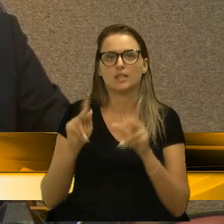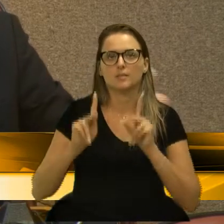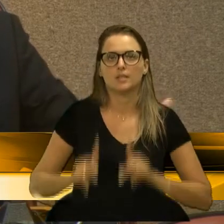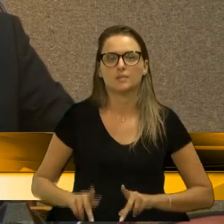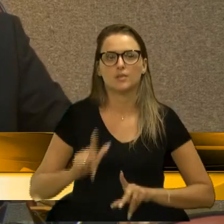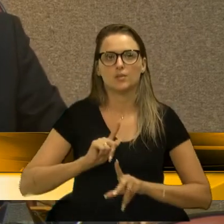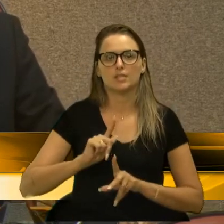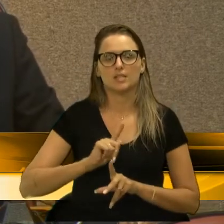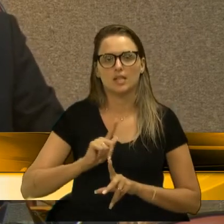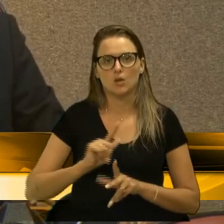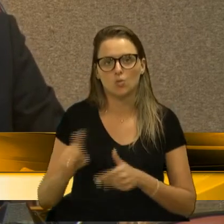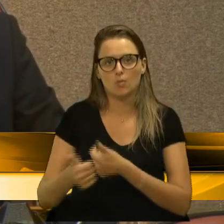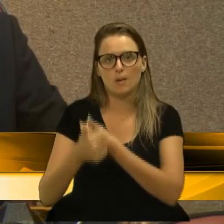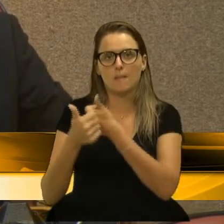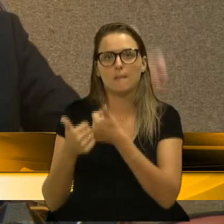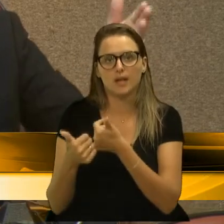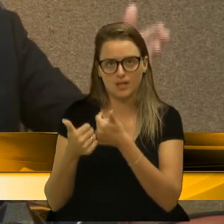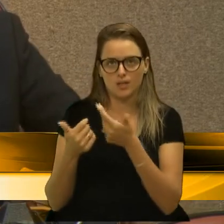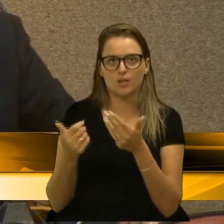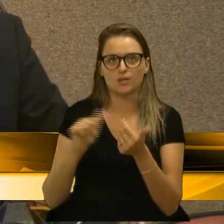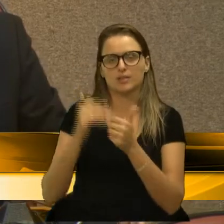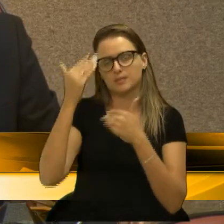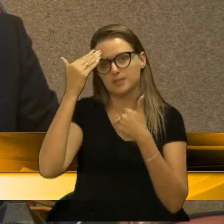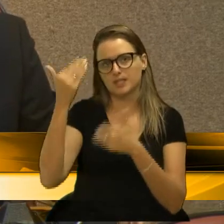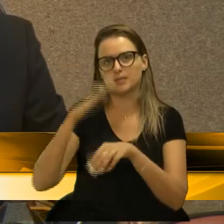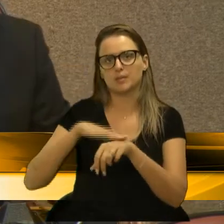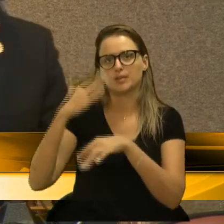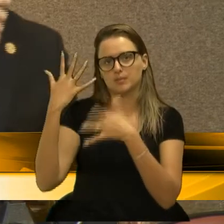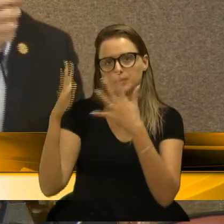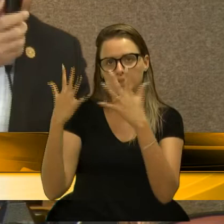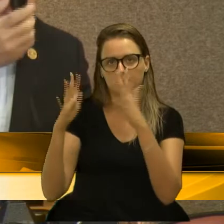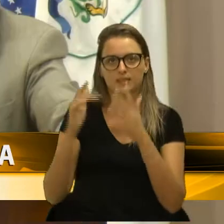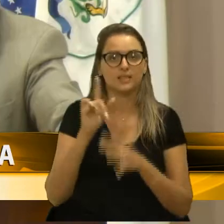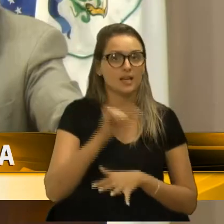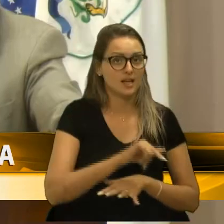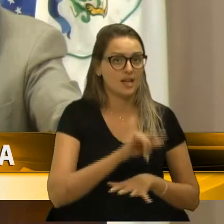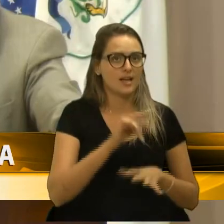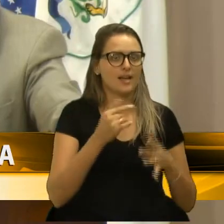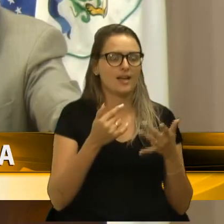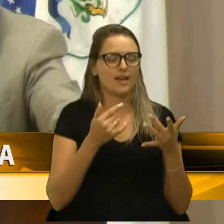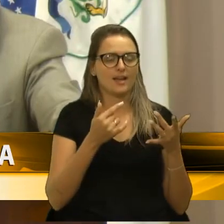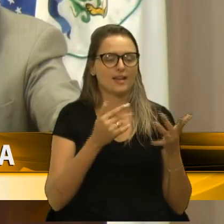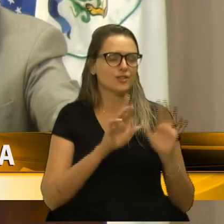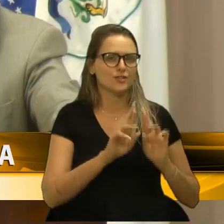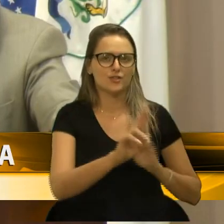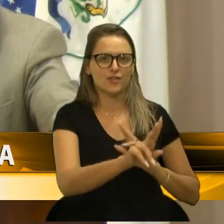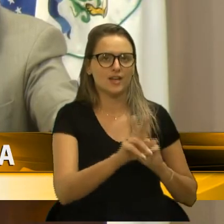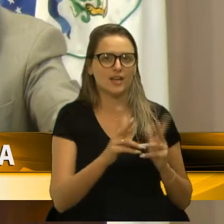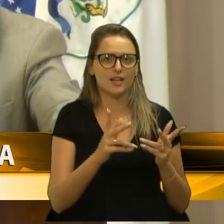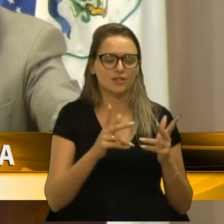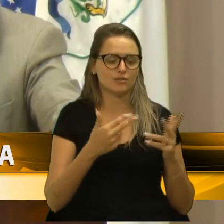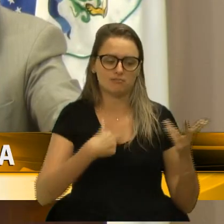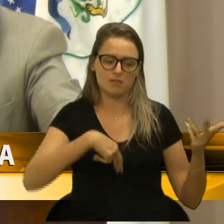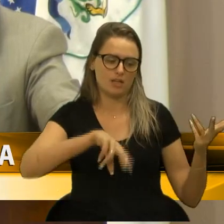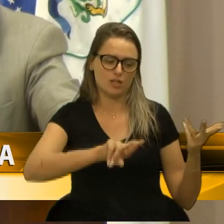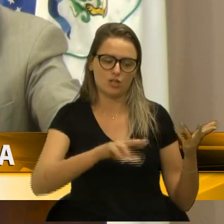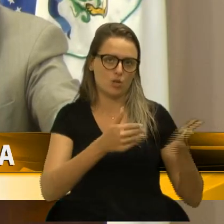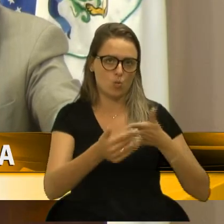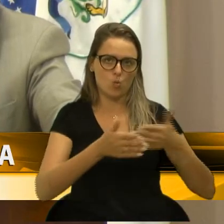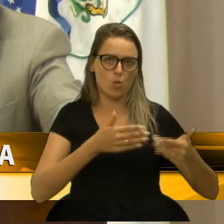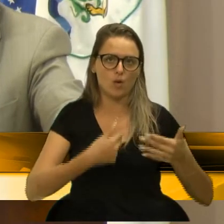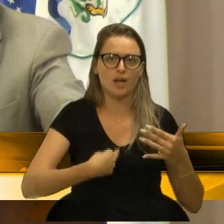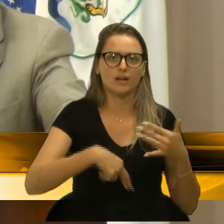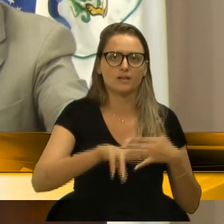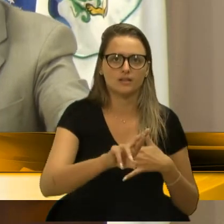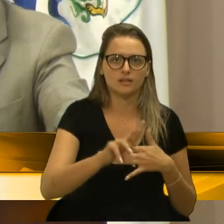um acesso a uma melhoria. Muito obrigado e parabéns. É isso, vereador, indiferente, né, da religião que cada um de